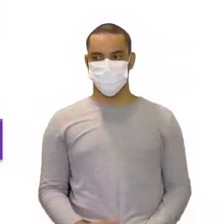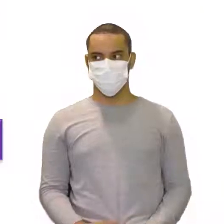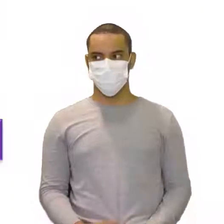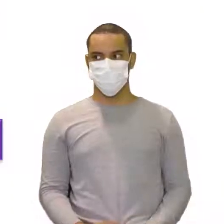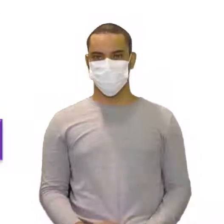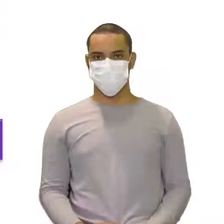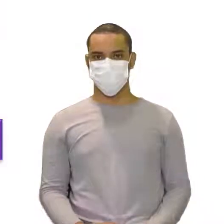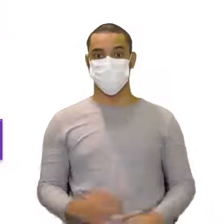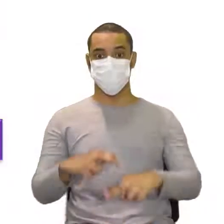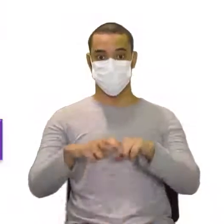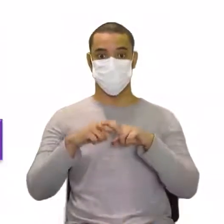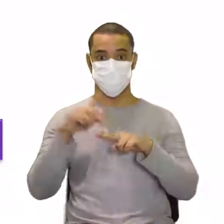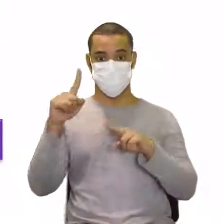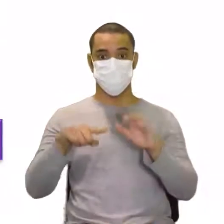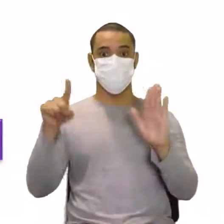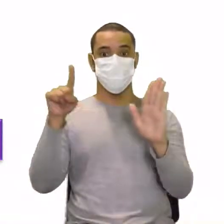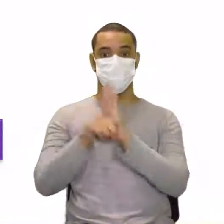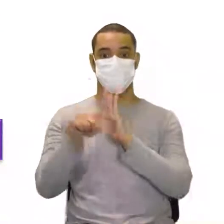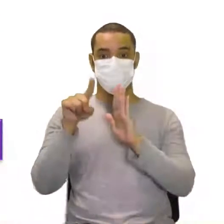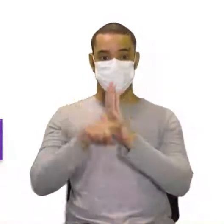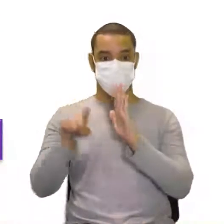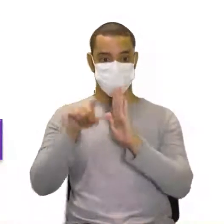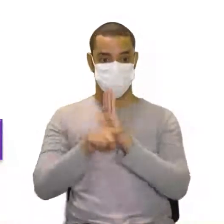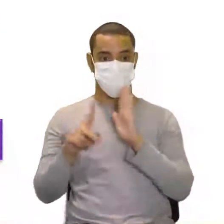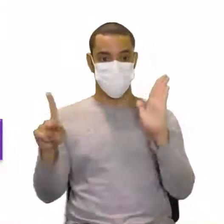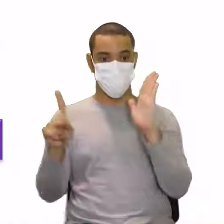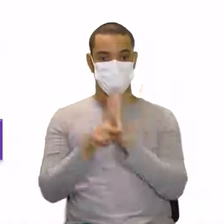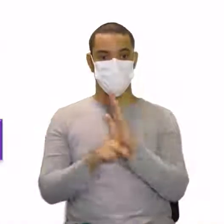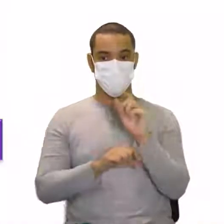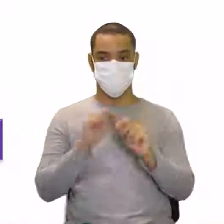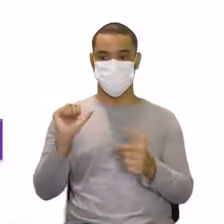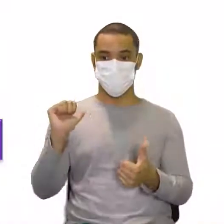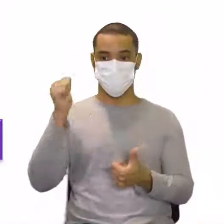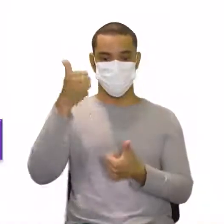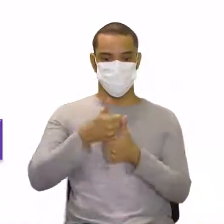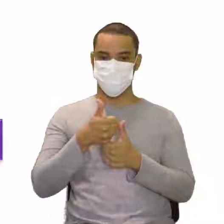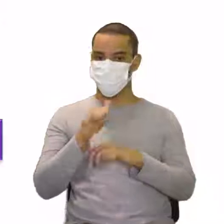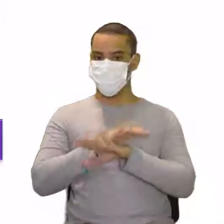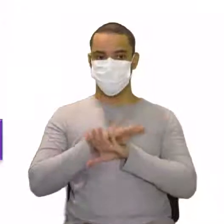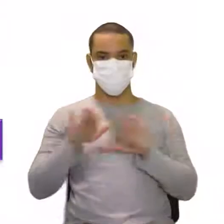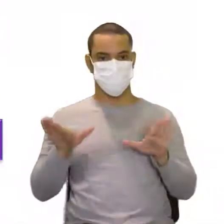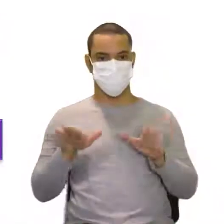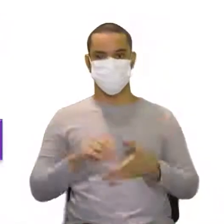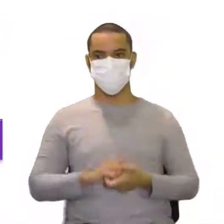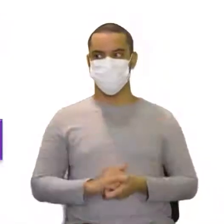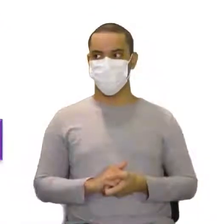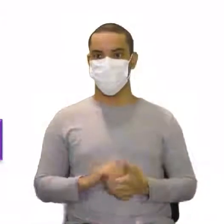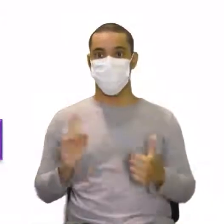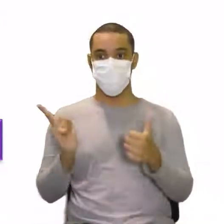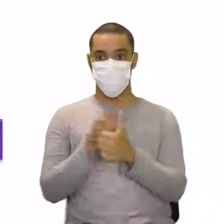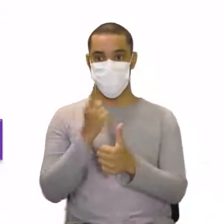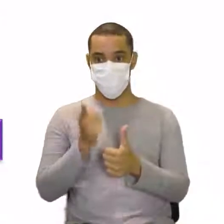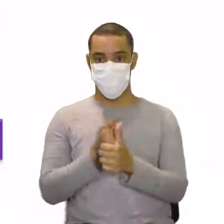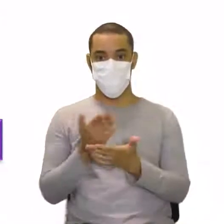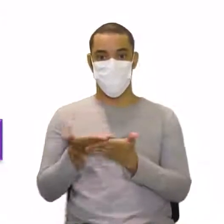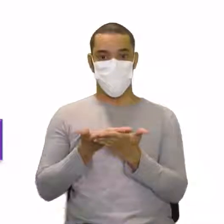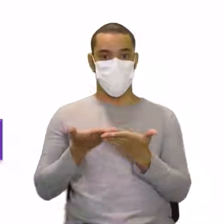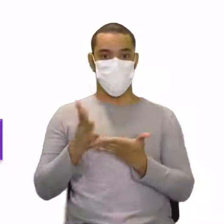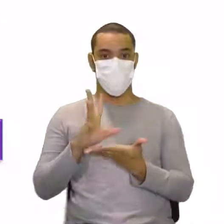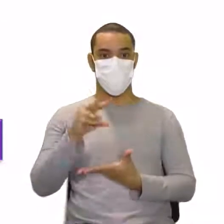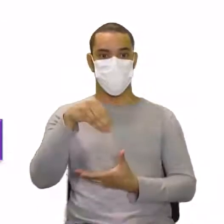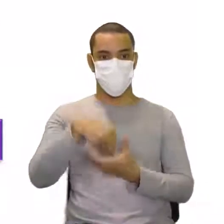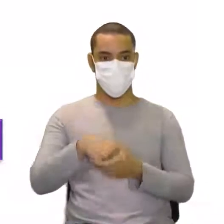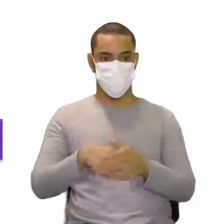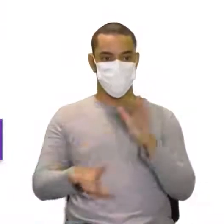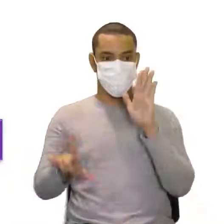Então, são questões apenas de substituição. A primeira para aplicar, né,